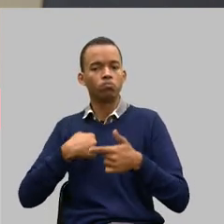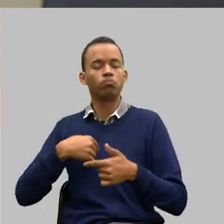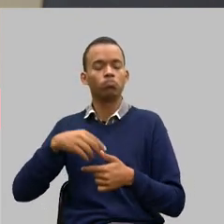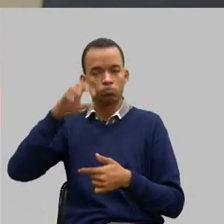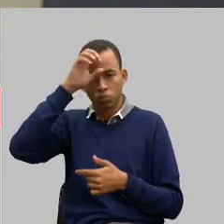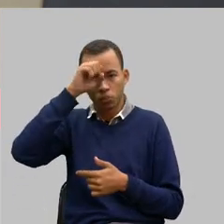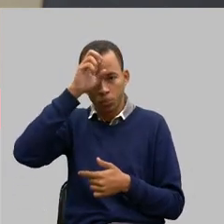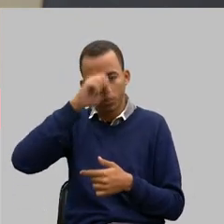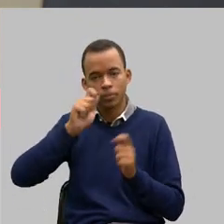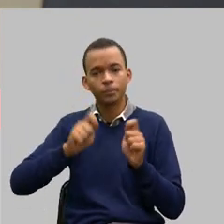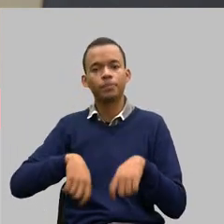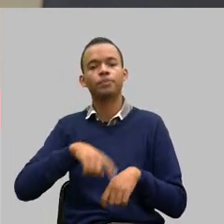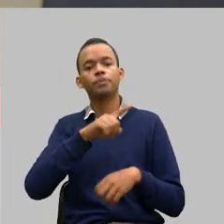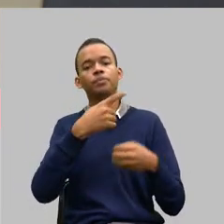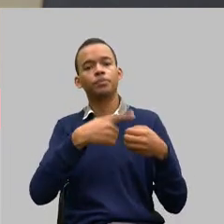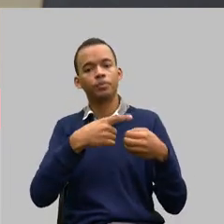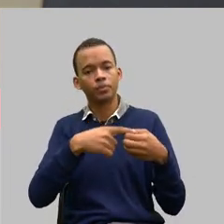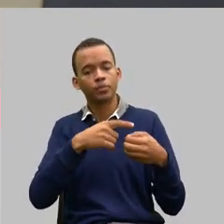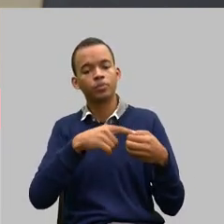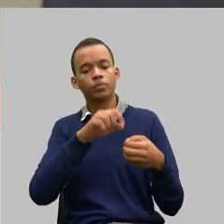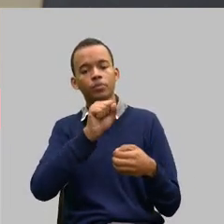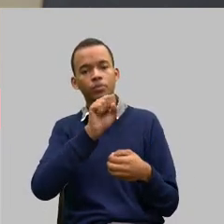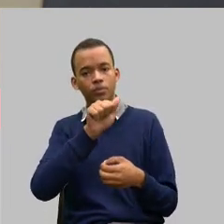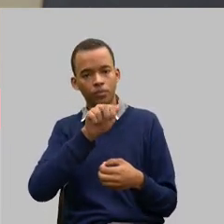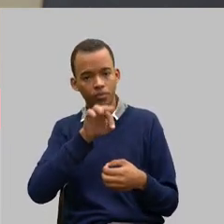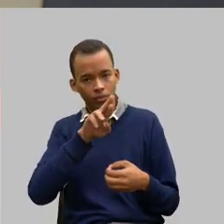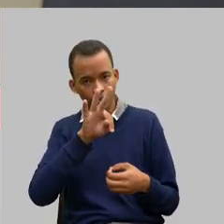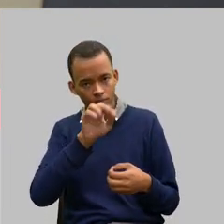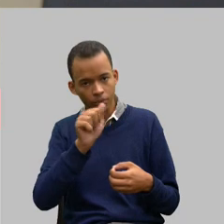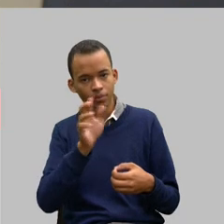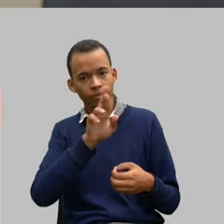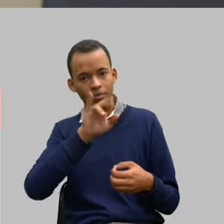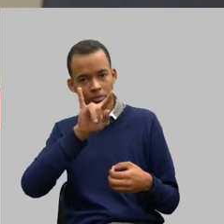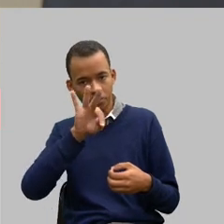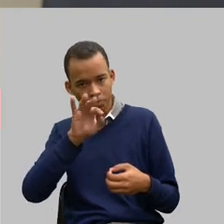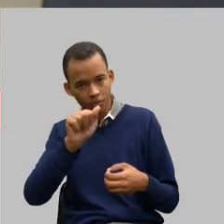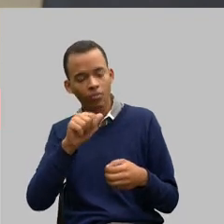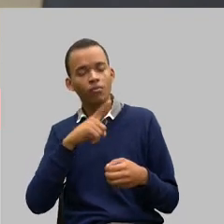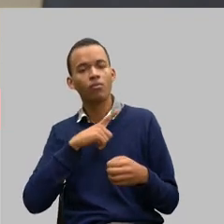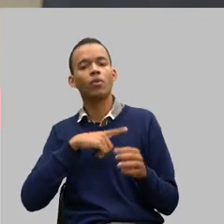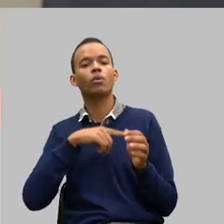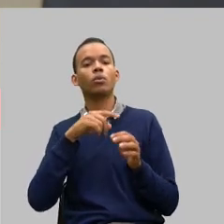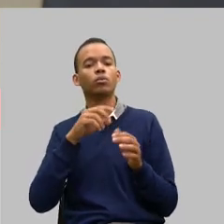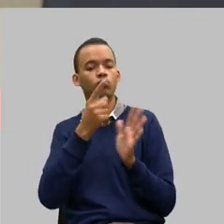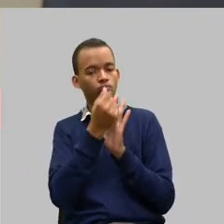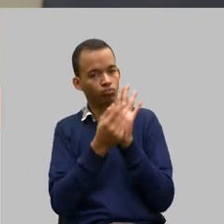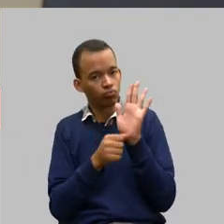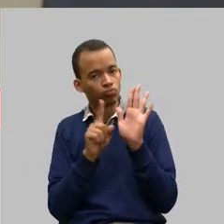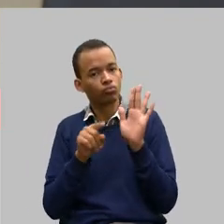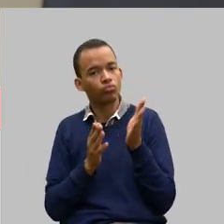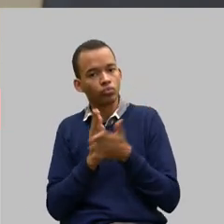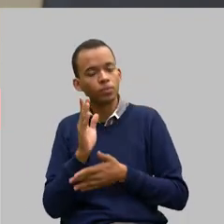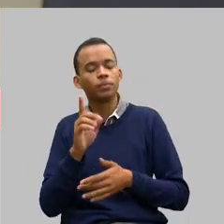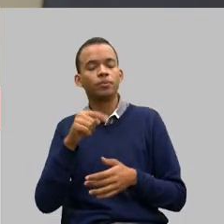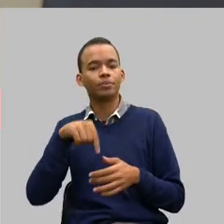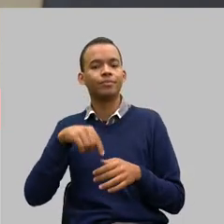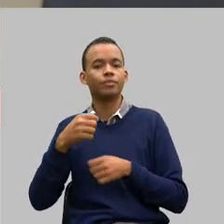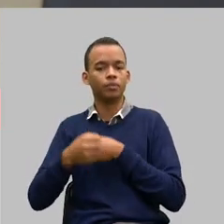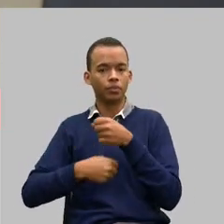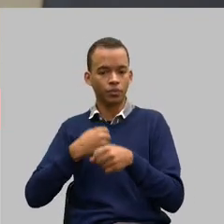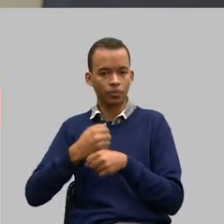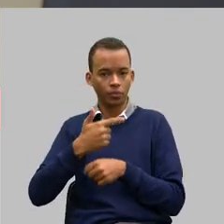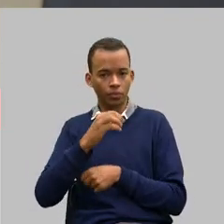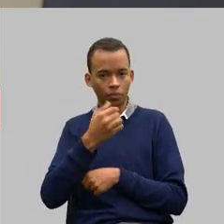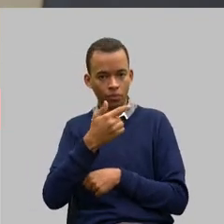aprovado com a previsão né de de publicar o edital ainda esse ano então acho que um avanço né sabemos da relevância desse